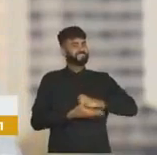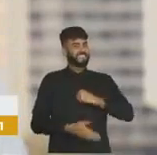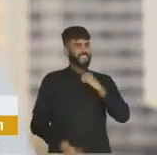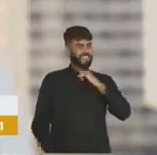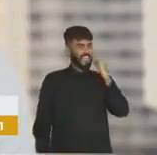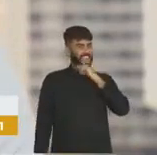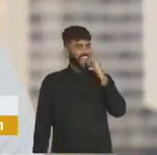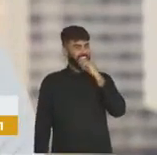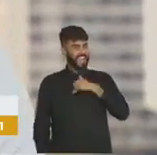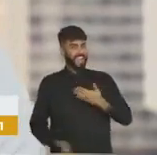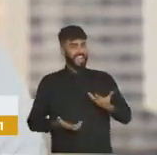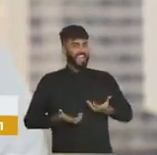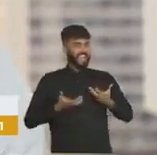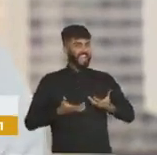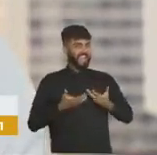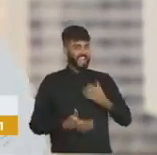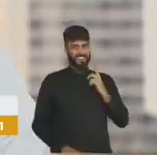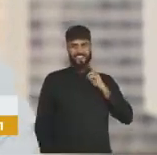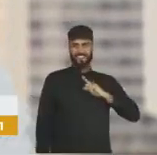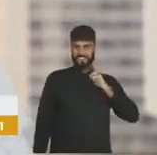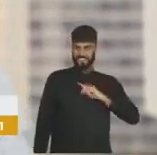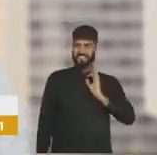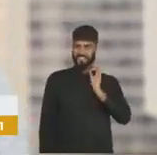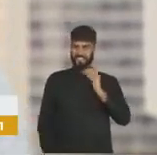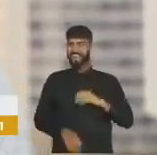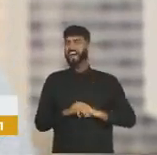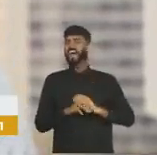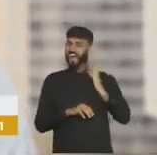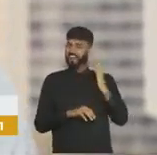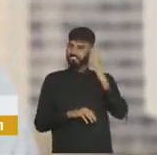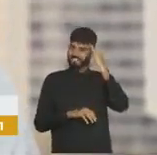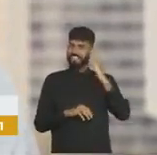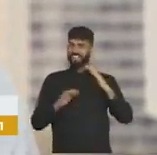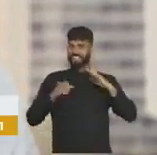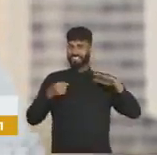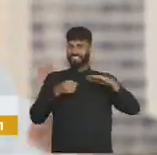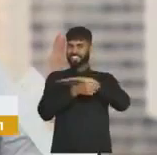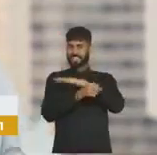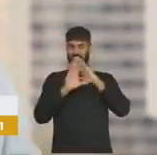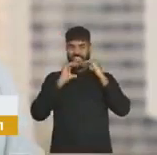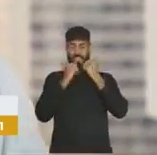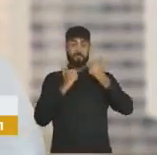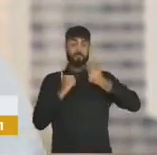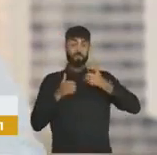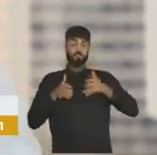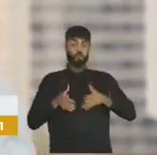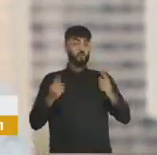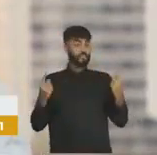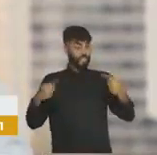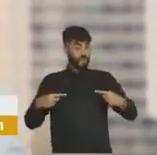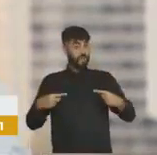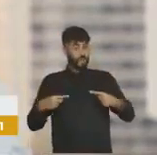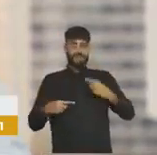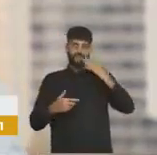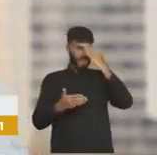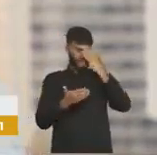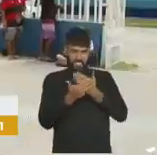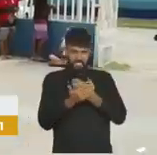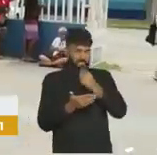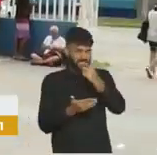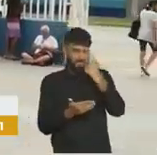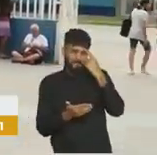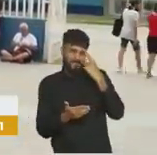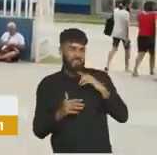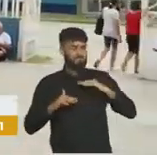acelera o rubro-negro casa cheia amanhã no Maracanã o primeiro jogo da grande decisão não acredita em um jogo